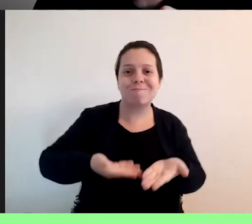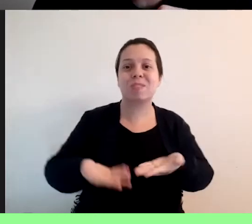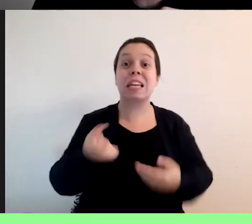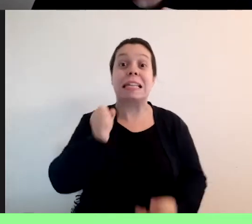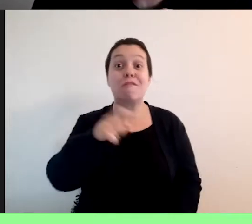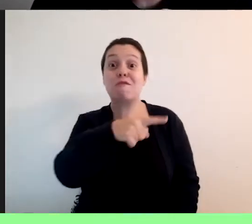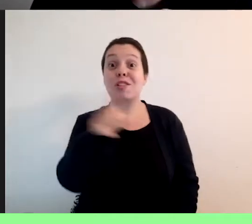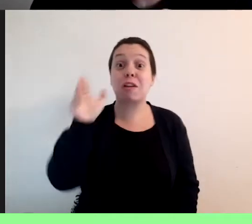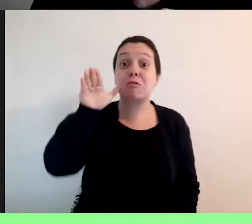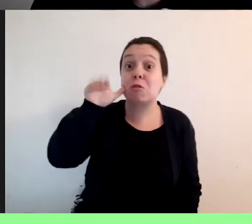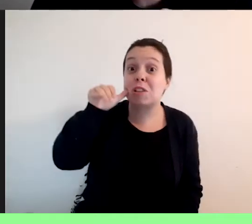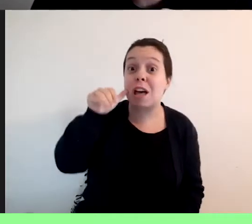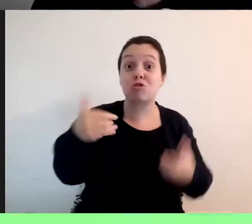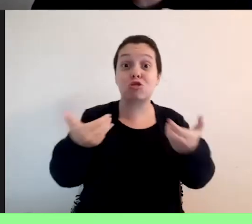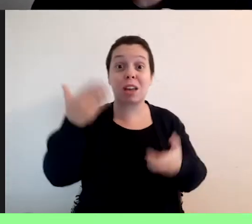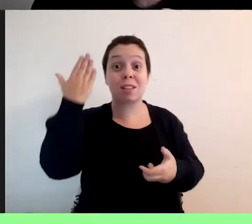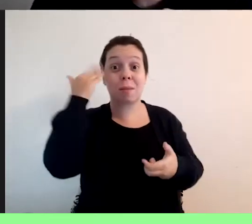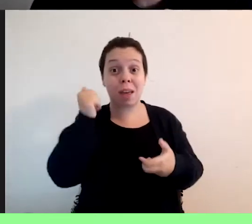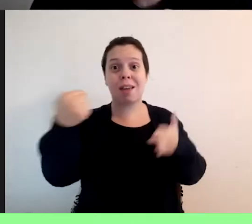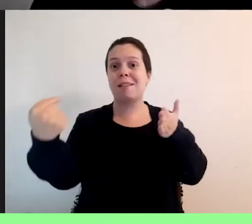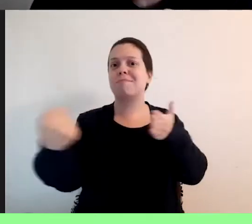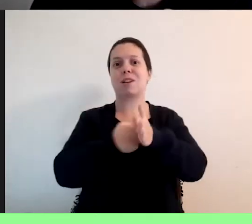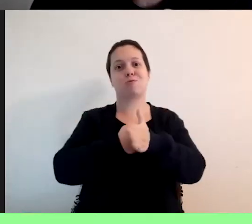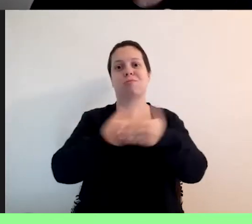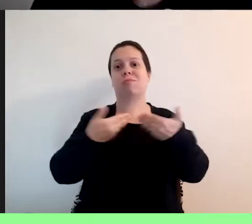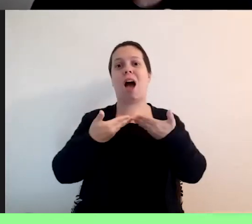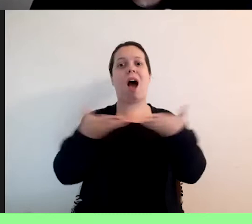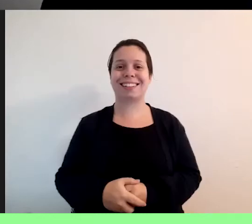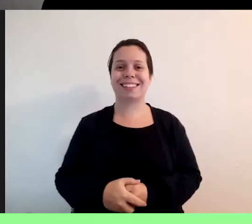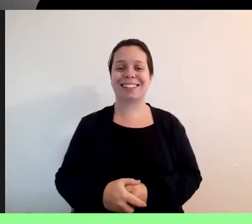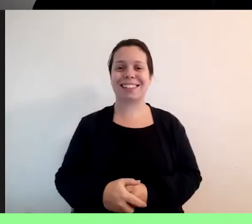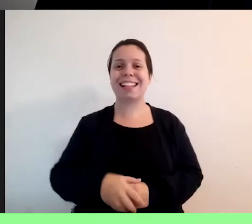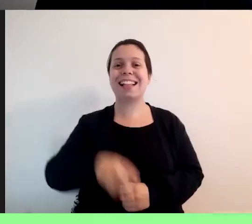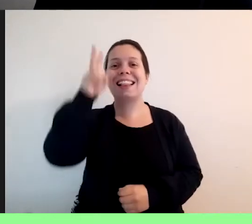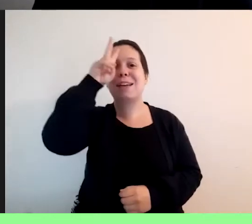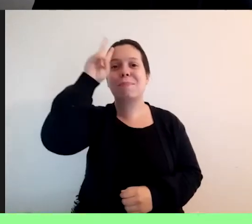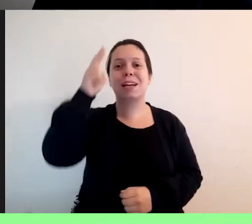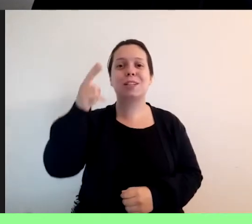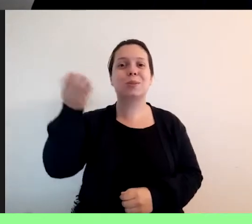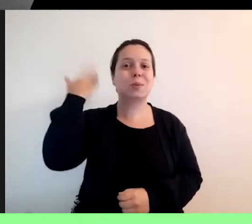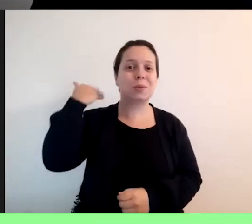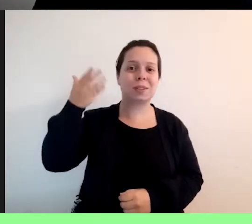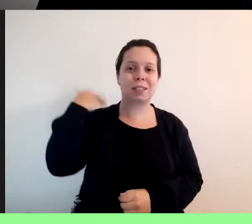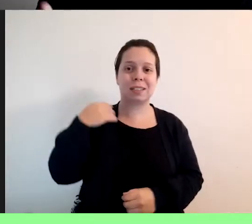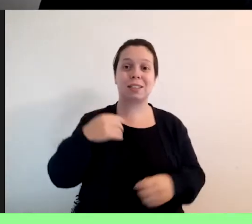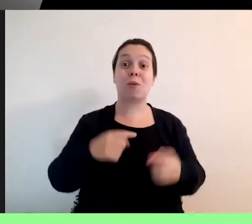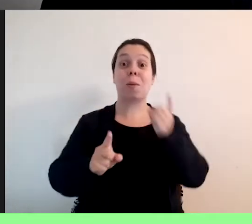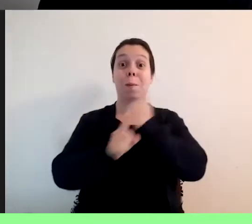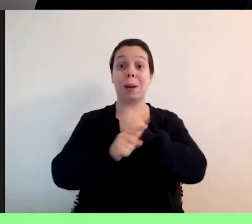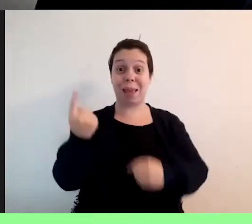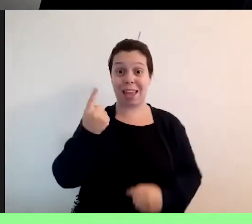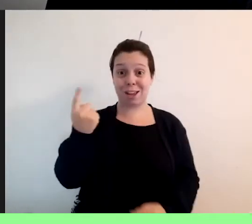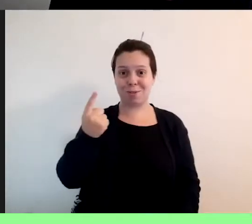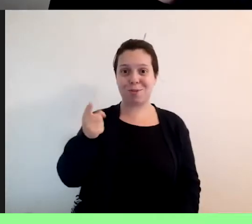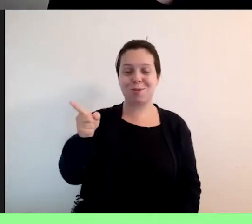perguntem. Totalmente aberta aí. Maravilha. Porque no primeiro encontro que foi com a Isa Meirelles, que também é